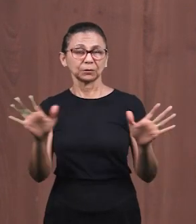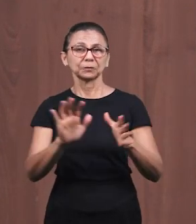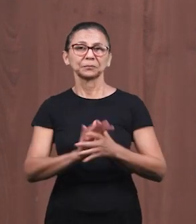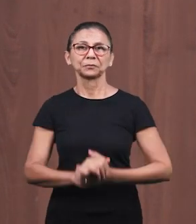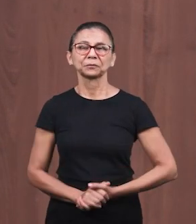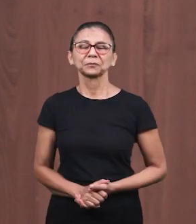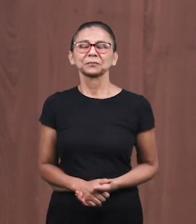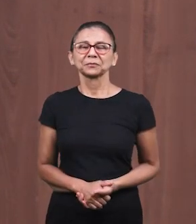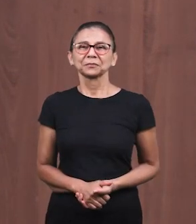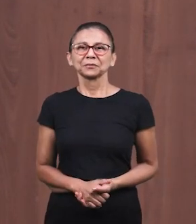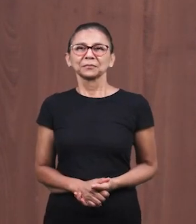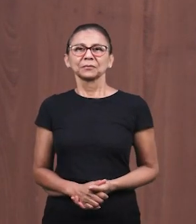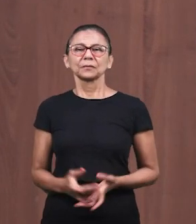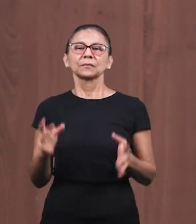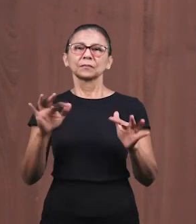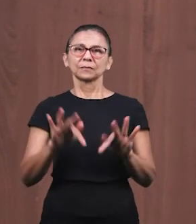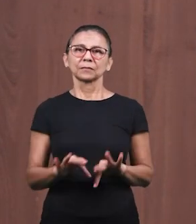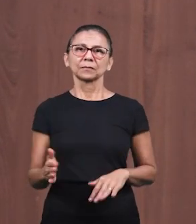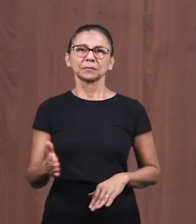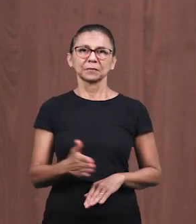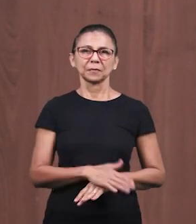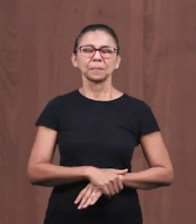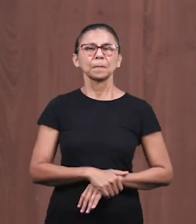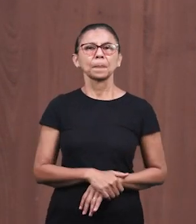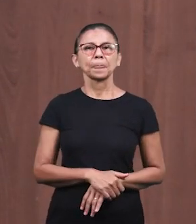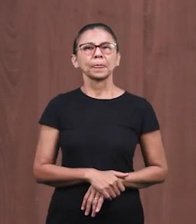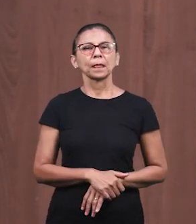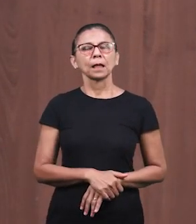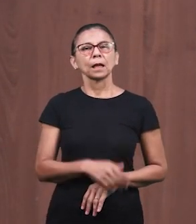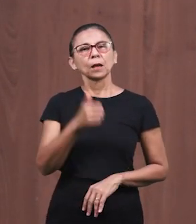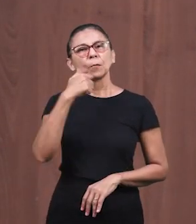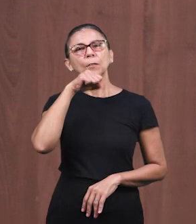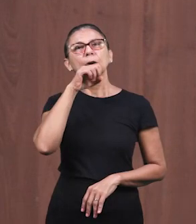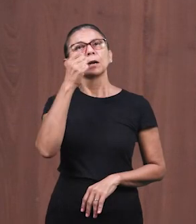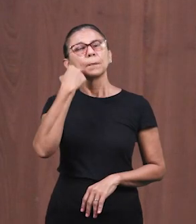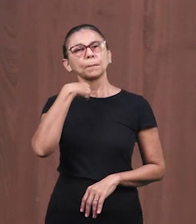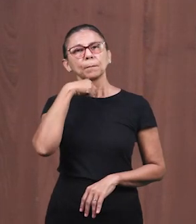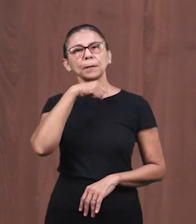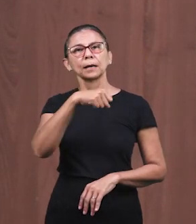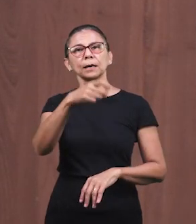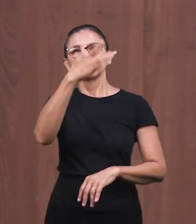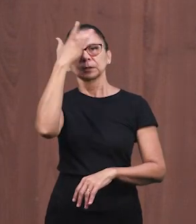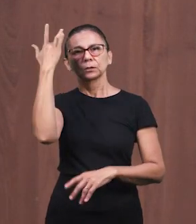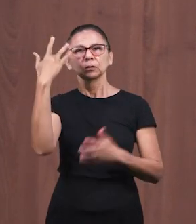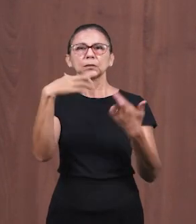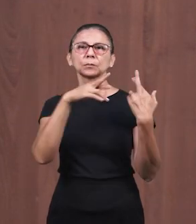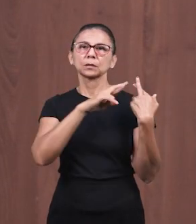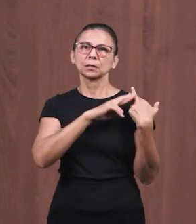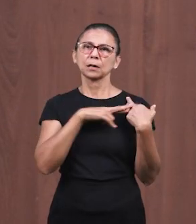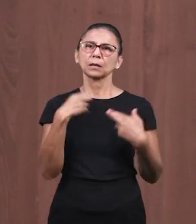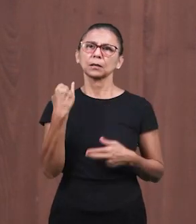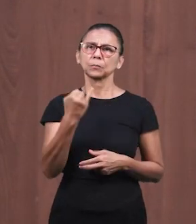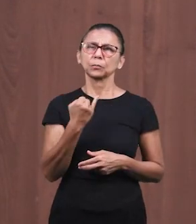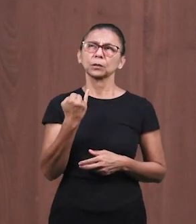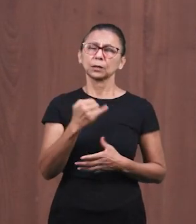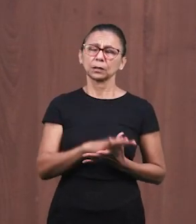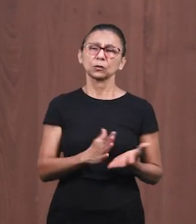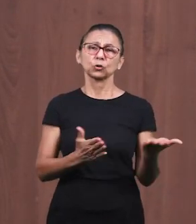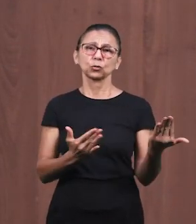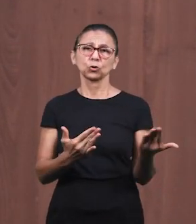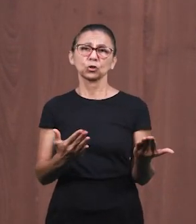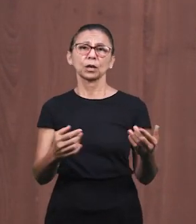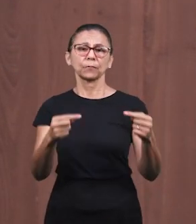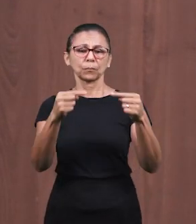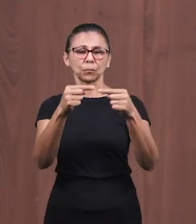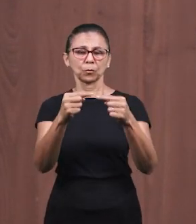Já finalizando, nós mães, pais e responsáveis precisamos compreender a importância de o jovem